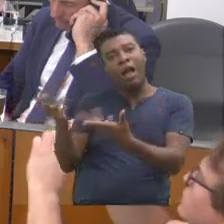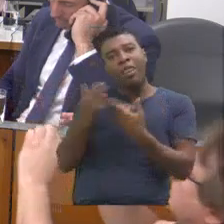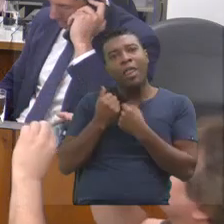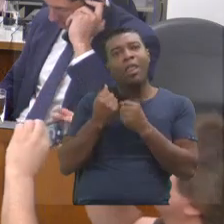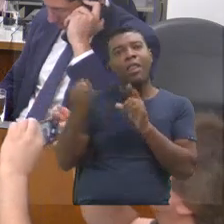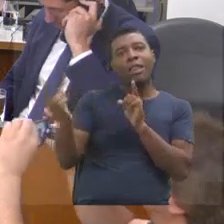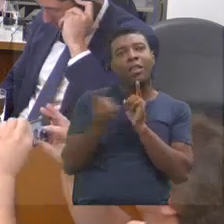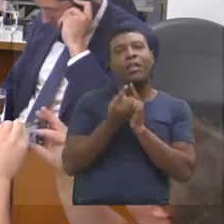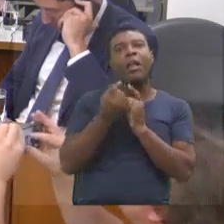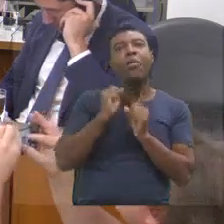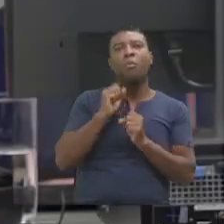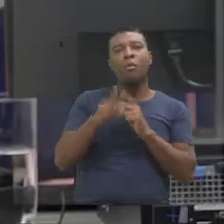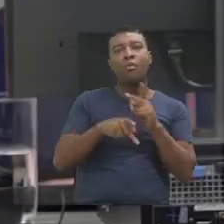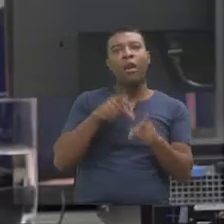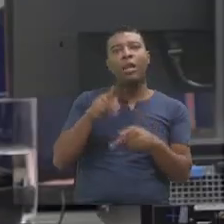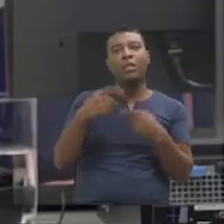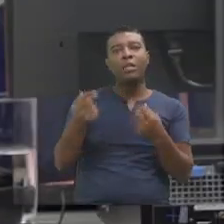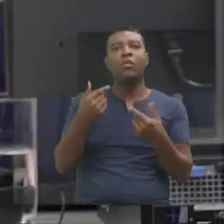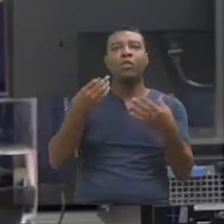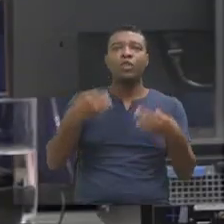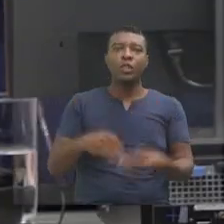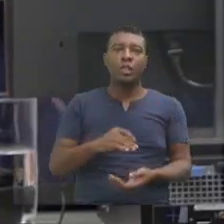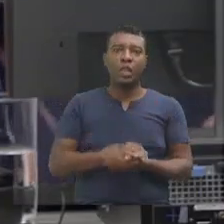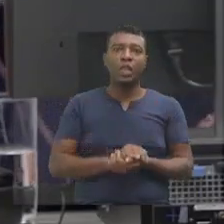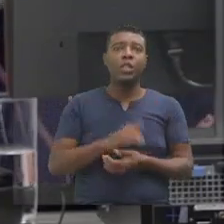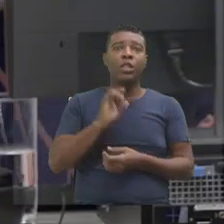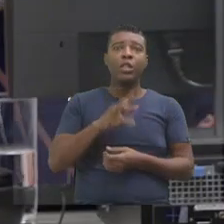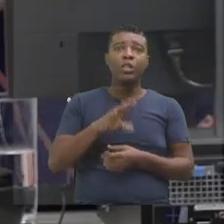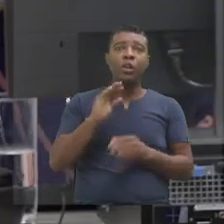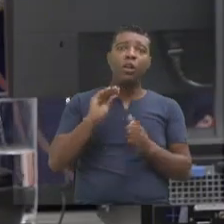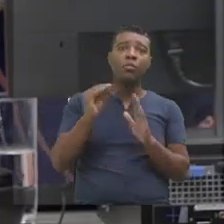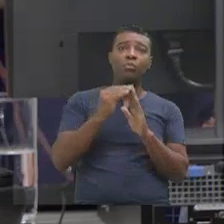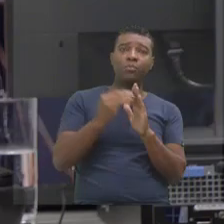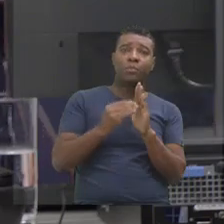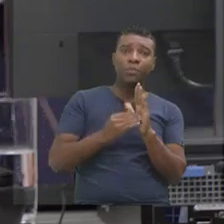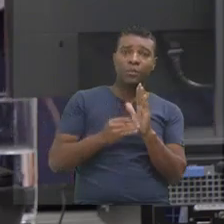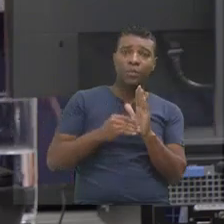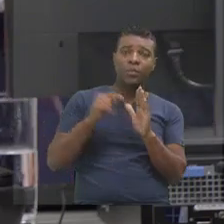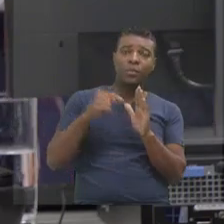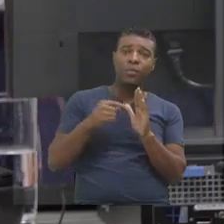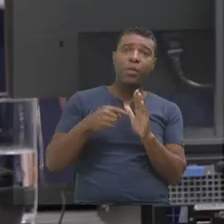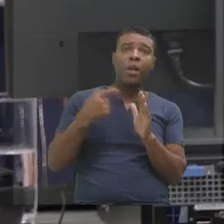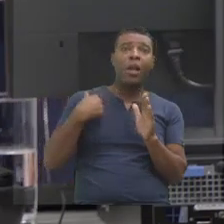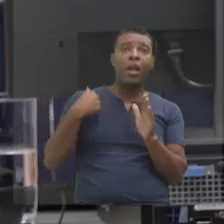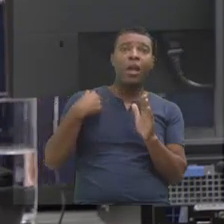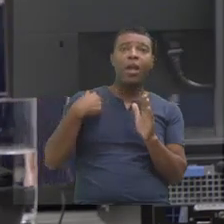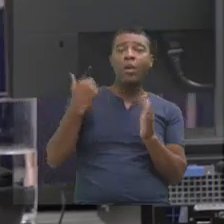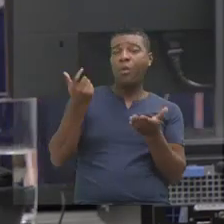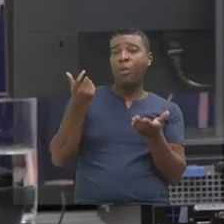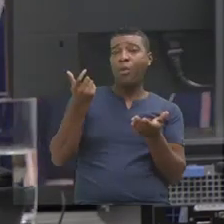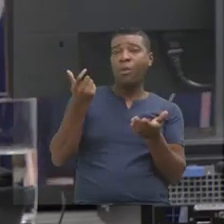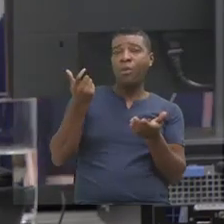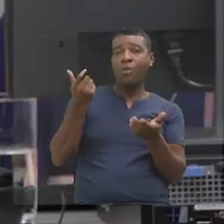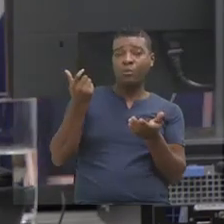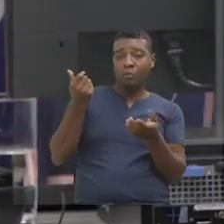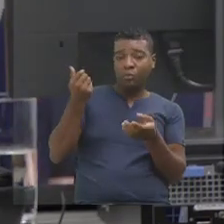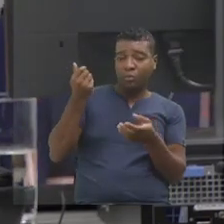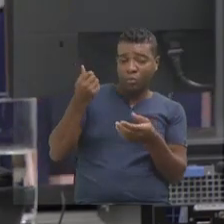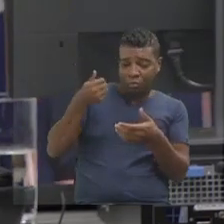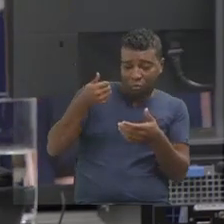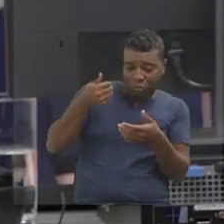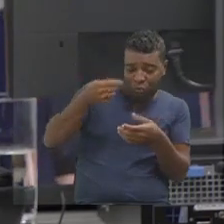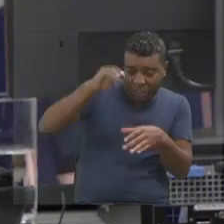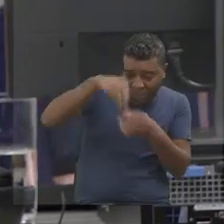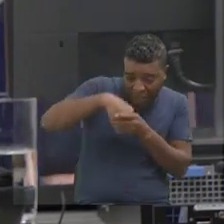dignidade eu queria só salientar algumas questões como membro efetiva dessa comissão nós estamos muito atentos